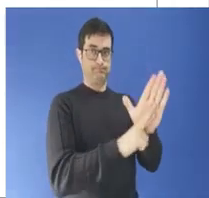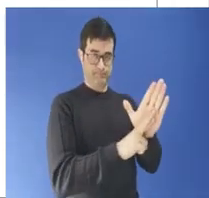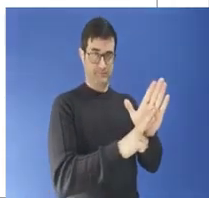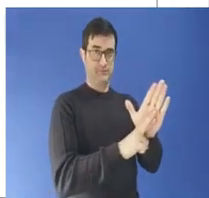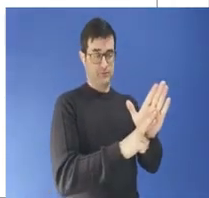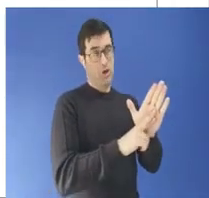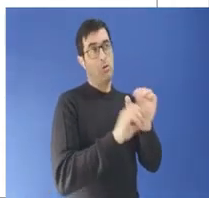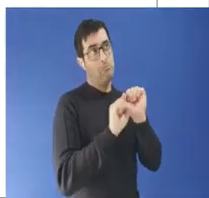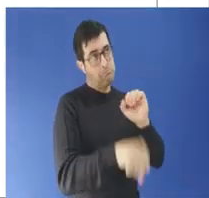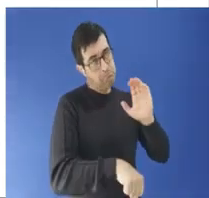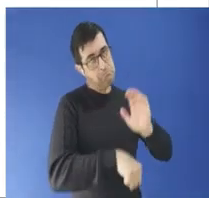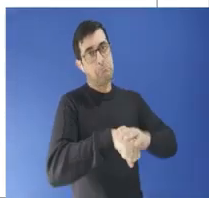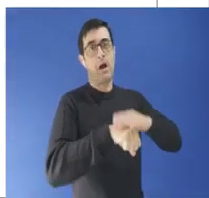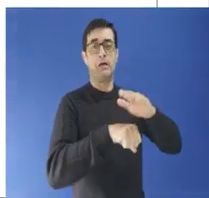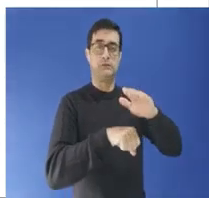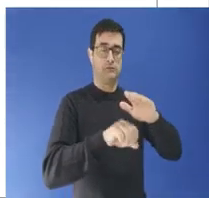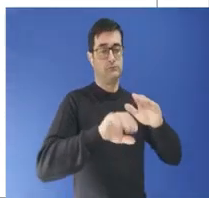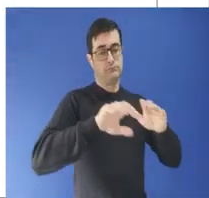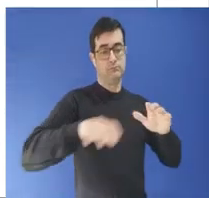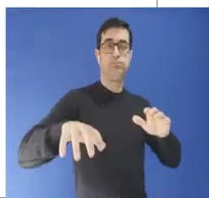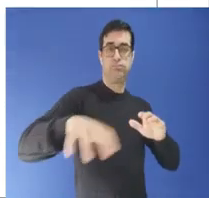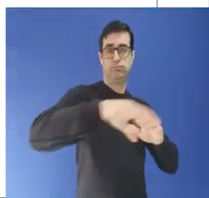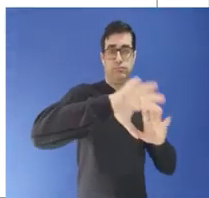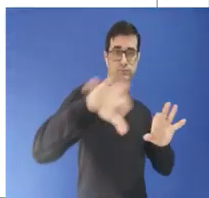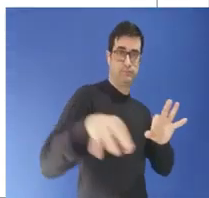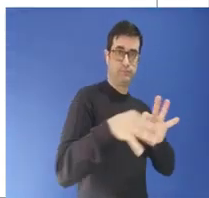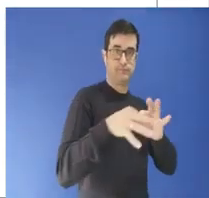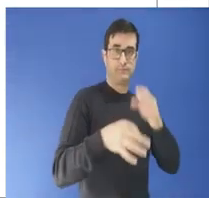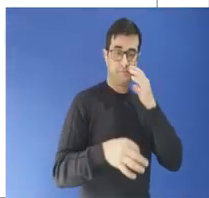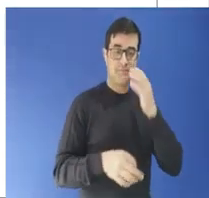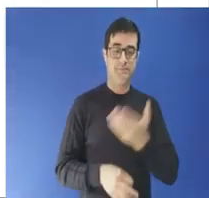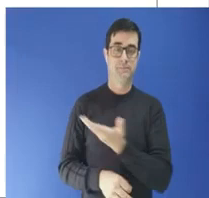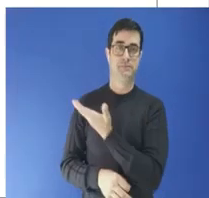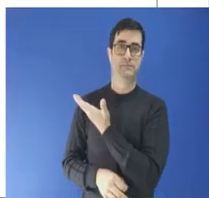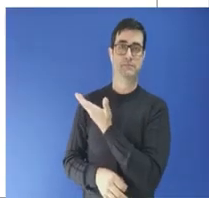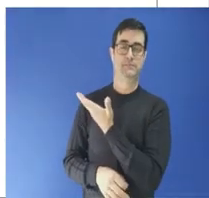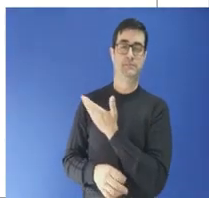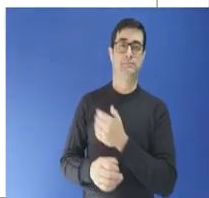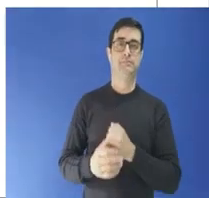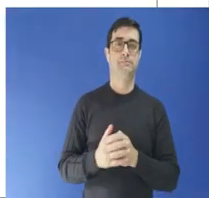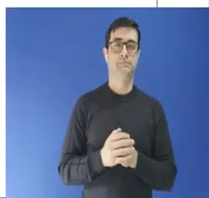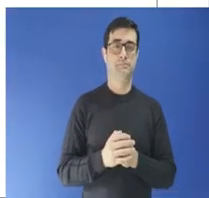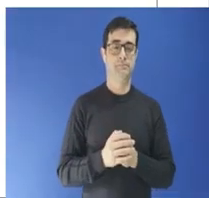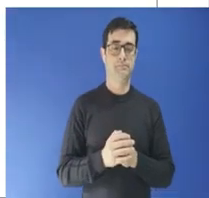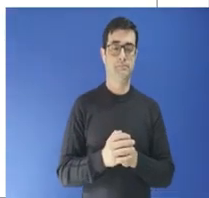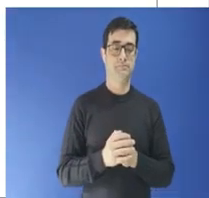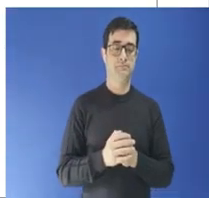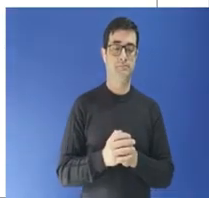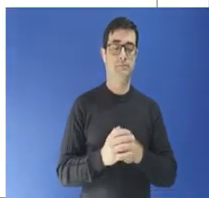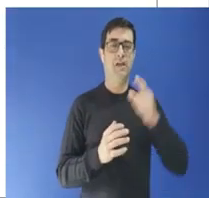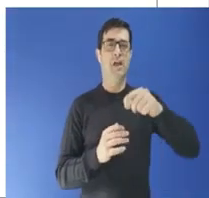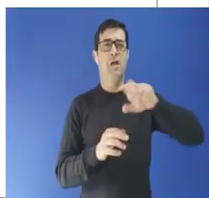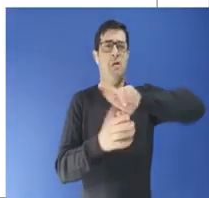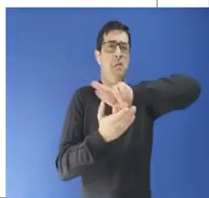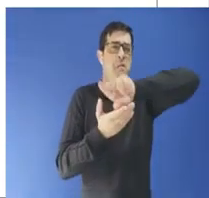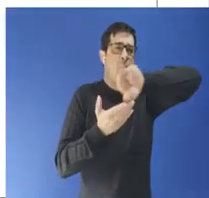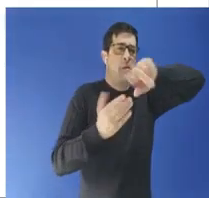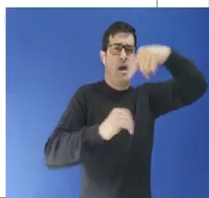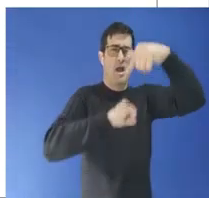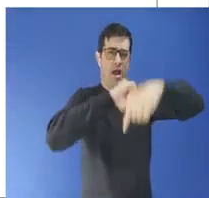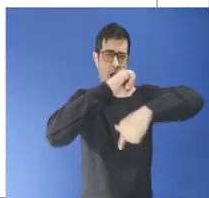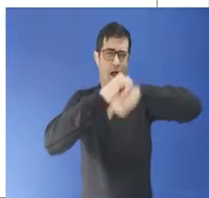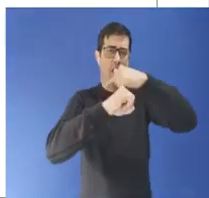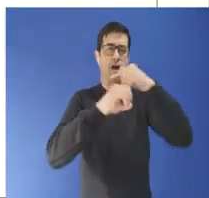verdade, uma ou mais espécies, mas na verdade isso daqui é um agregado de N átomos,